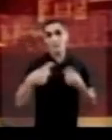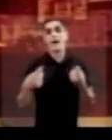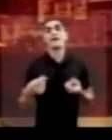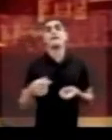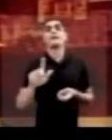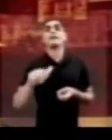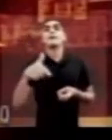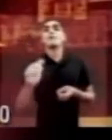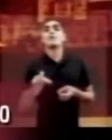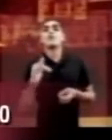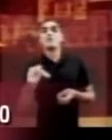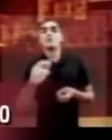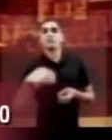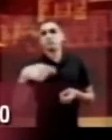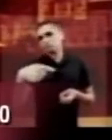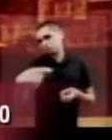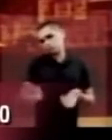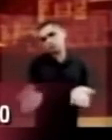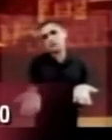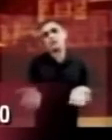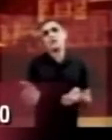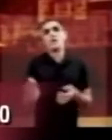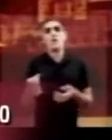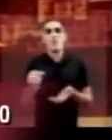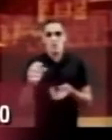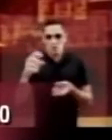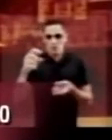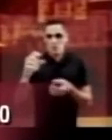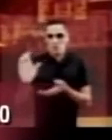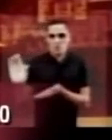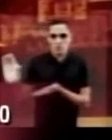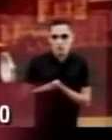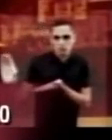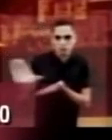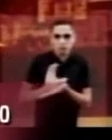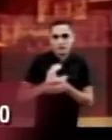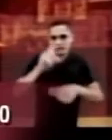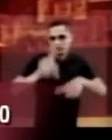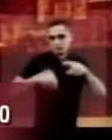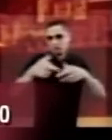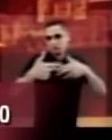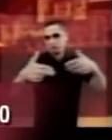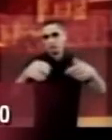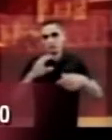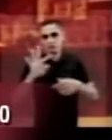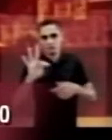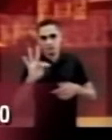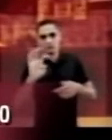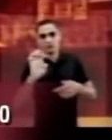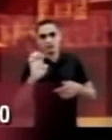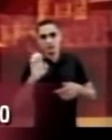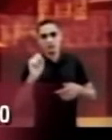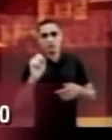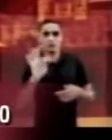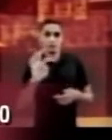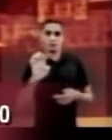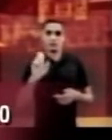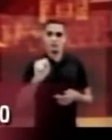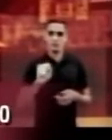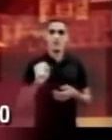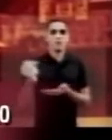Paulo, quanto pelo Ministério, mas principalmente pelo Estado de São Paulo, nós